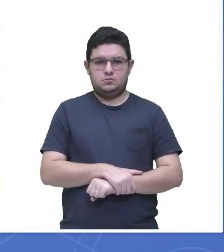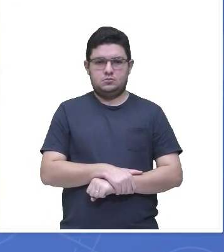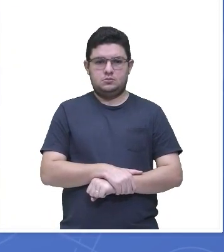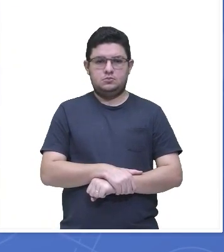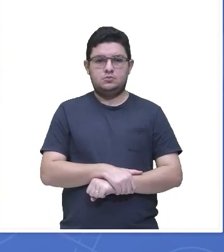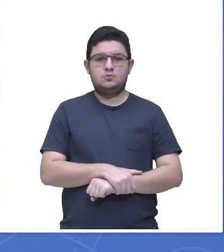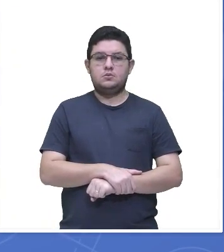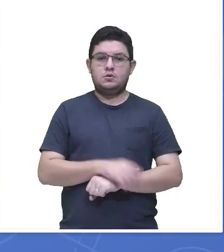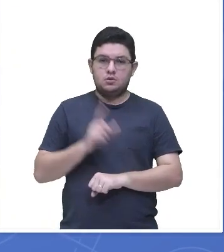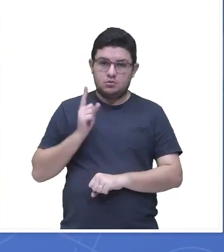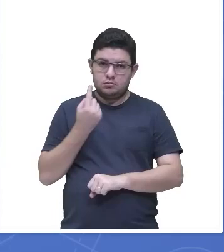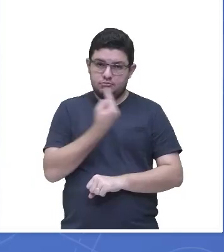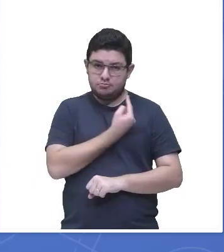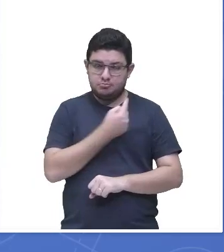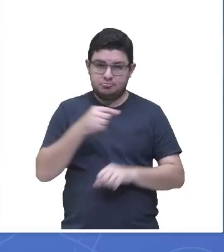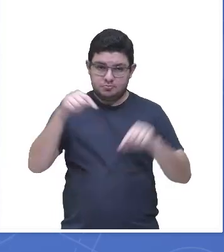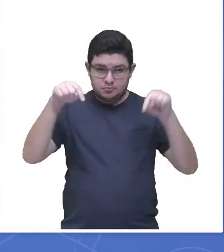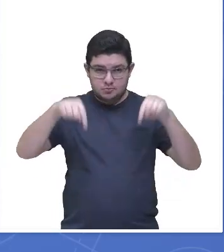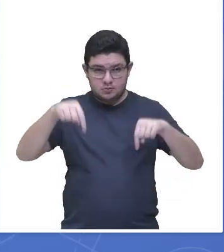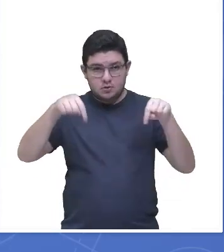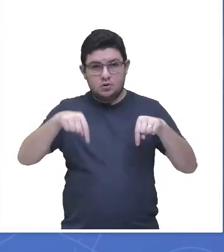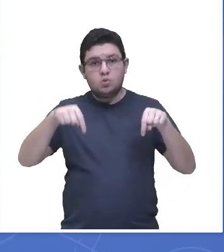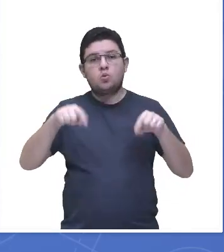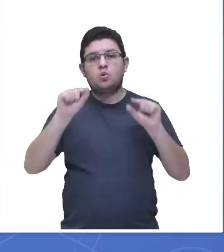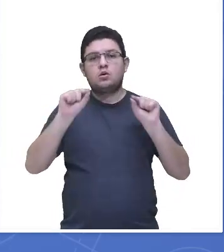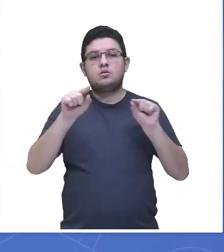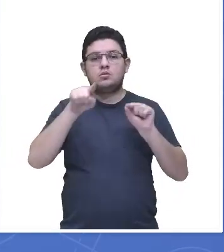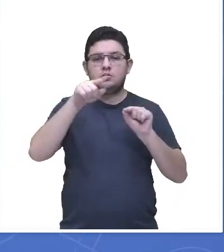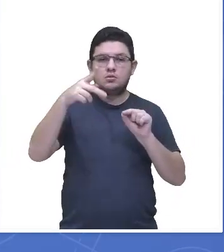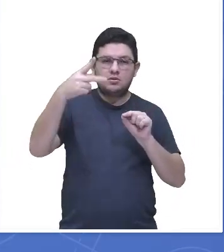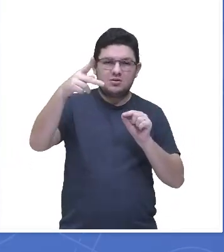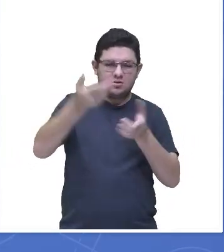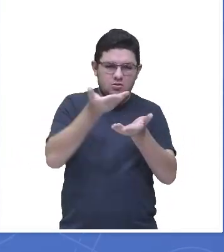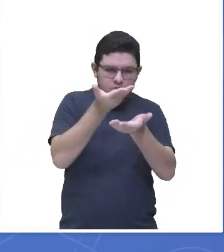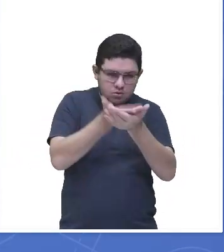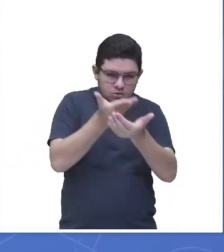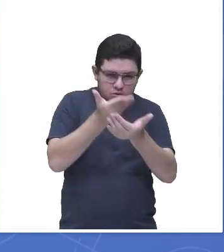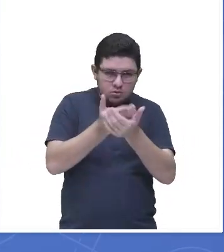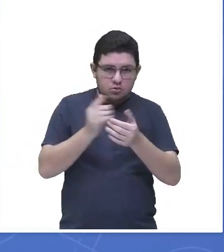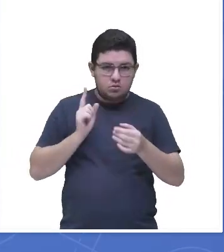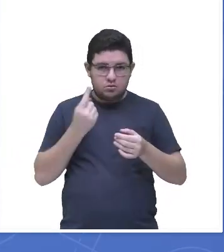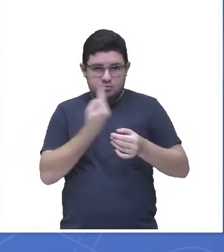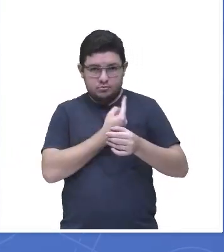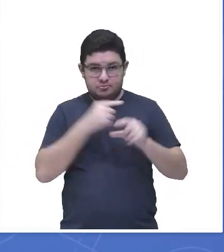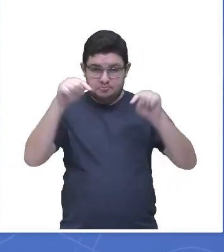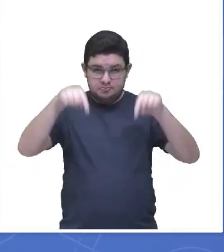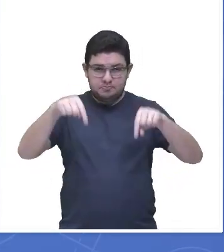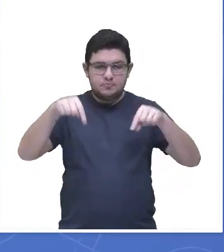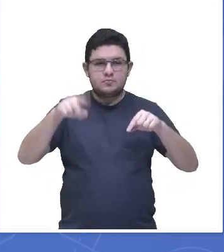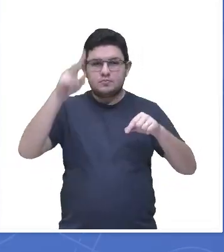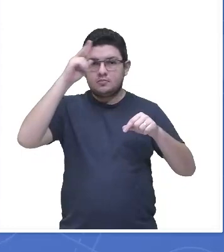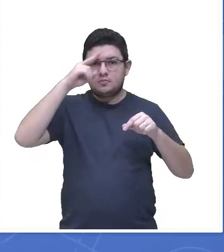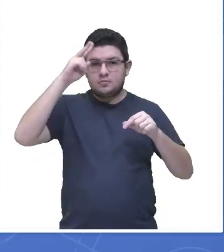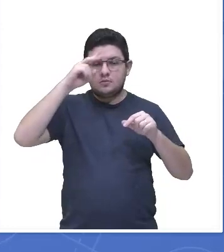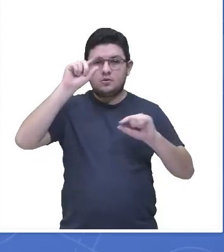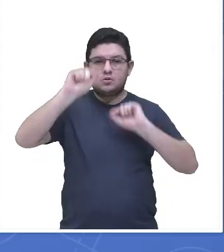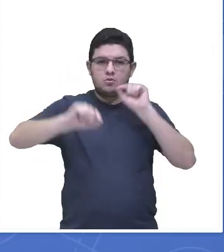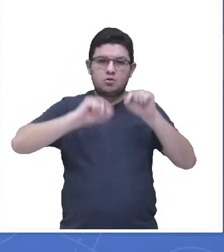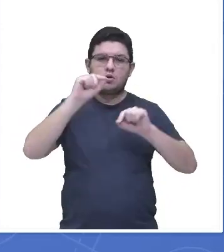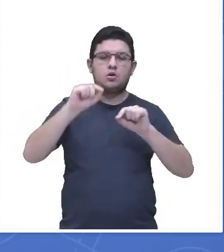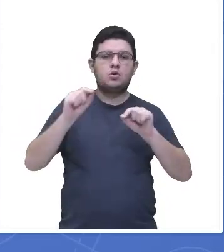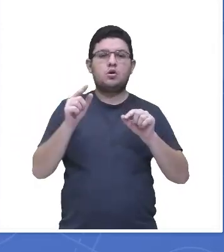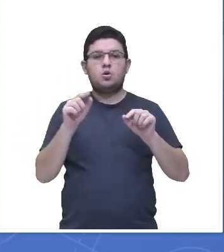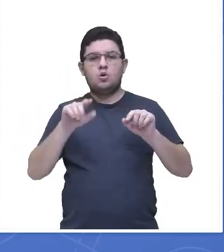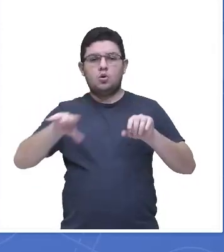A gente está aqui agora para participar da sua aula, não é mesmo? Falando sobre a questão da convecção, que é uma dinâmica